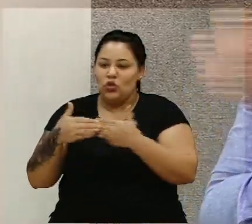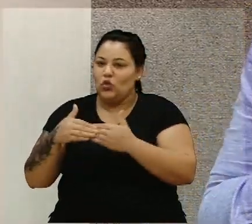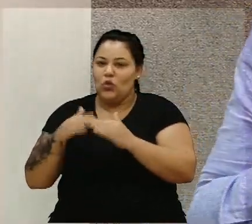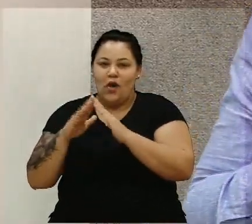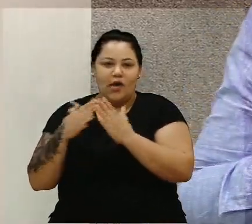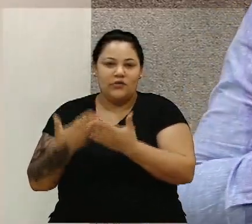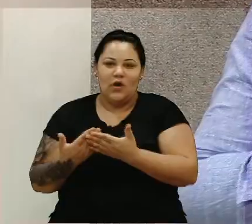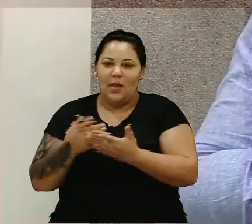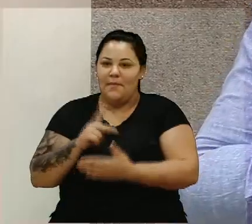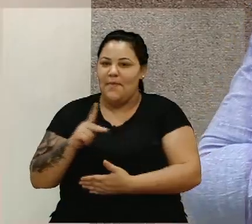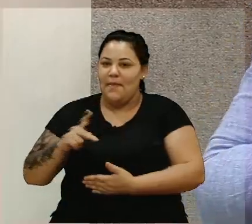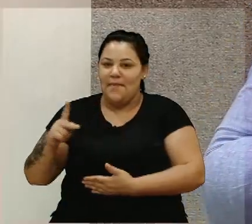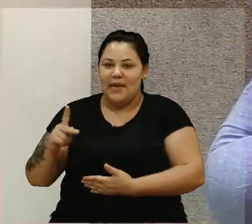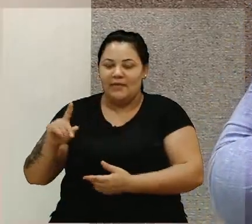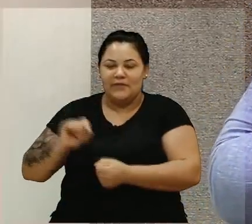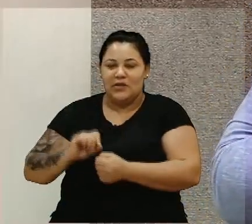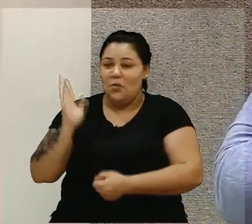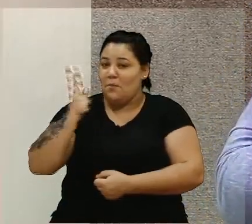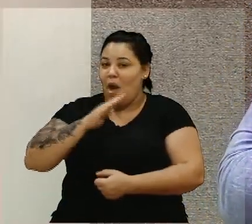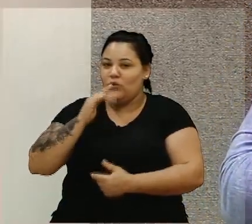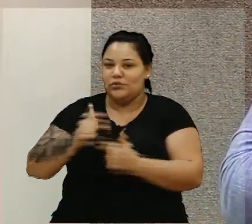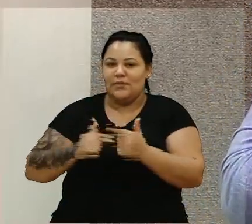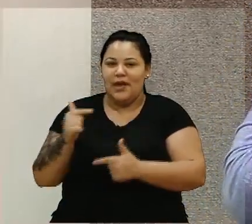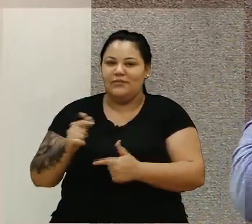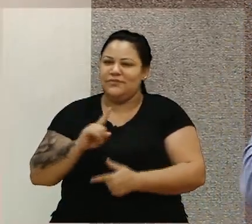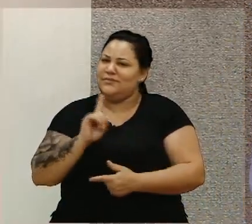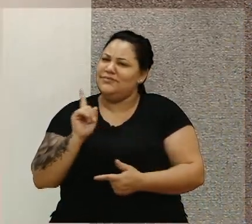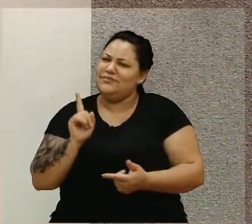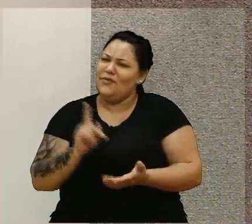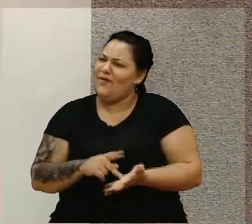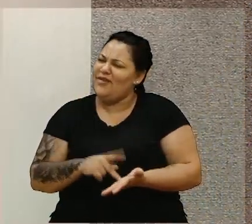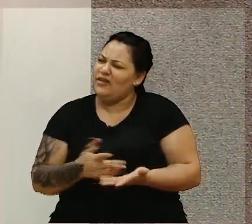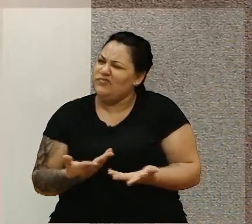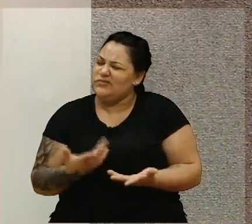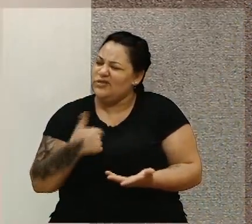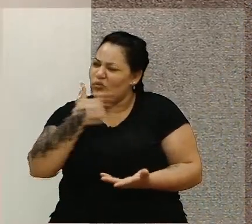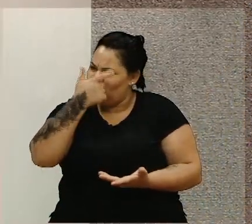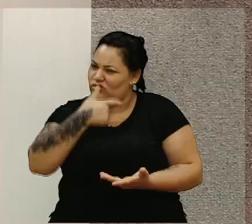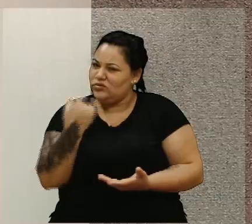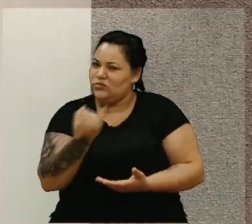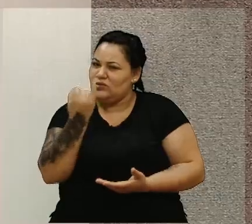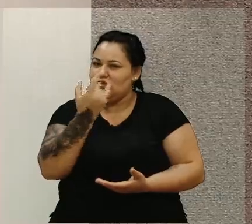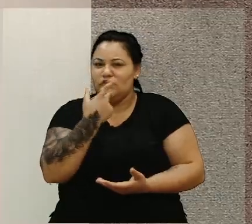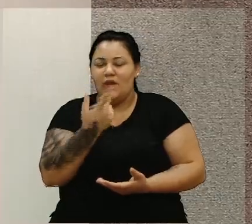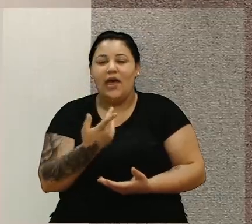estão fazendo um mau trabalho, quando, na verdade, isso não procede. Então, acho que é importante esse destaque